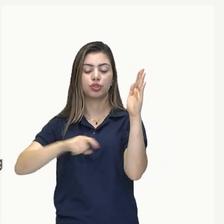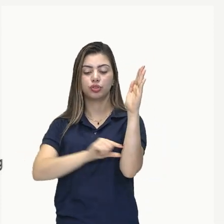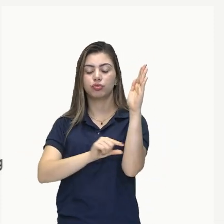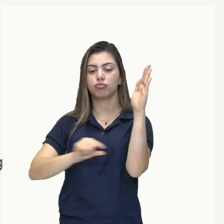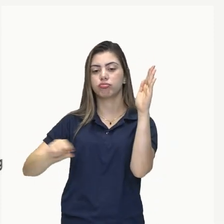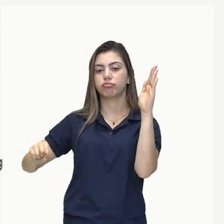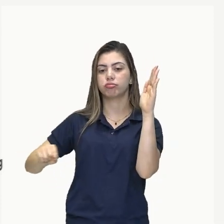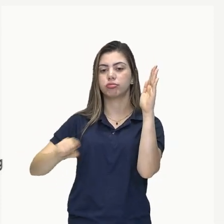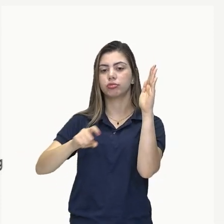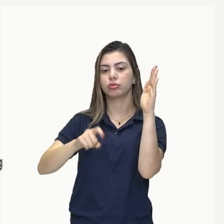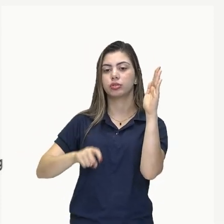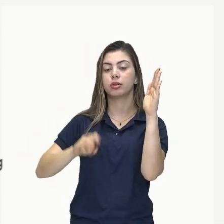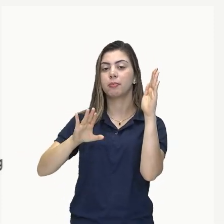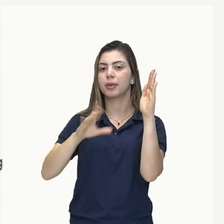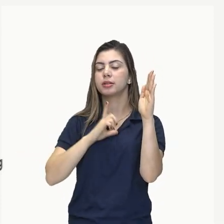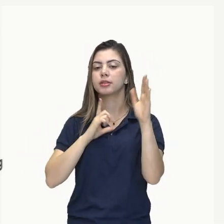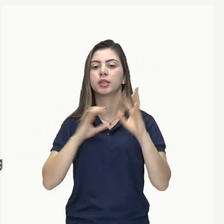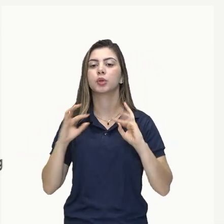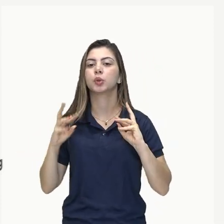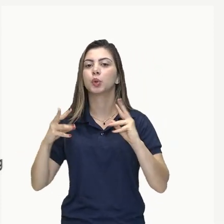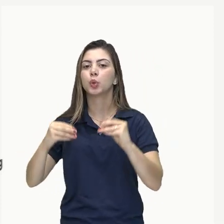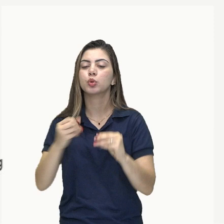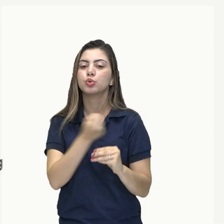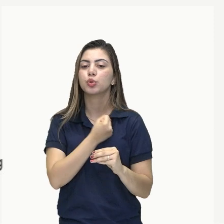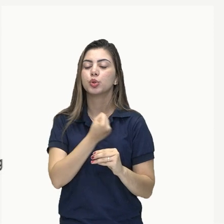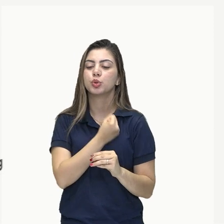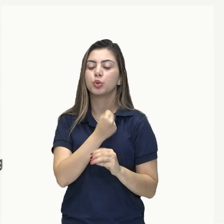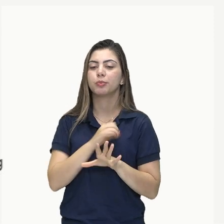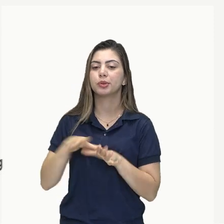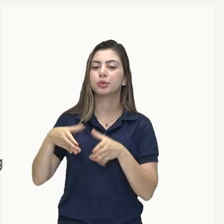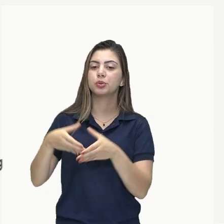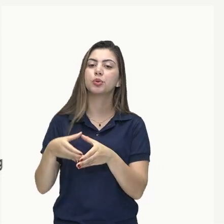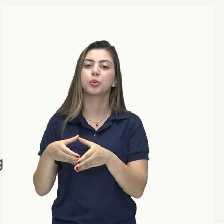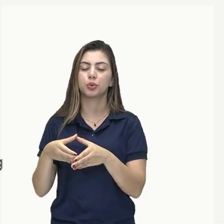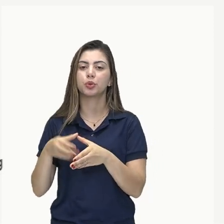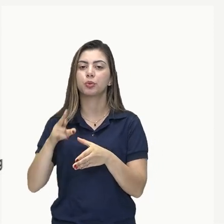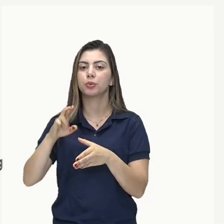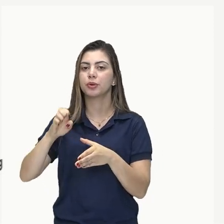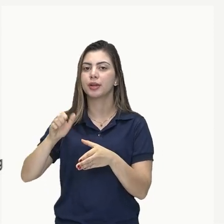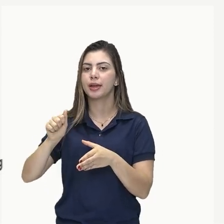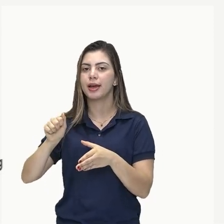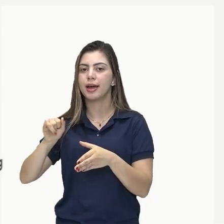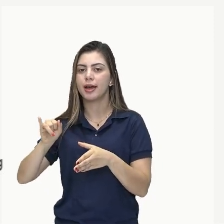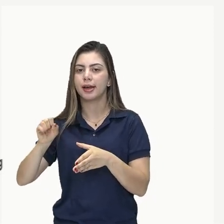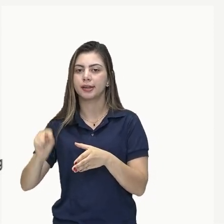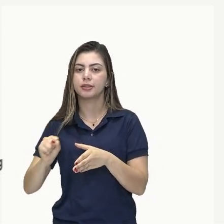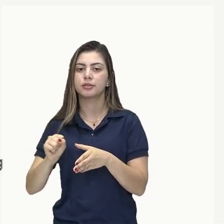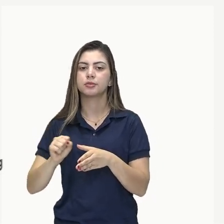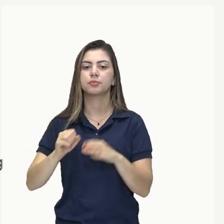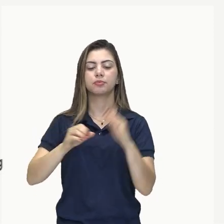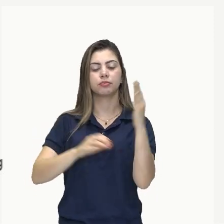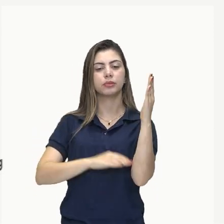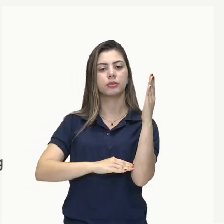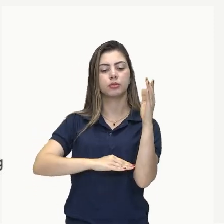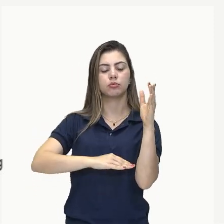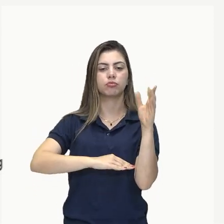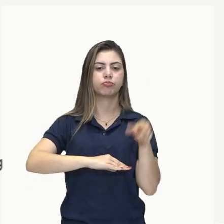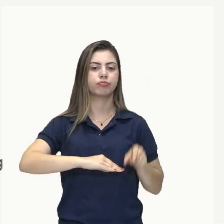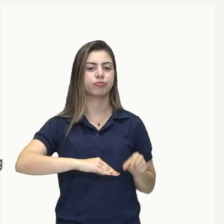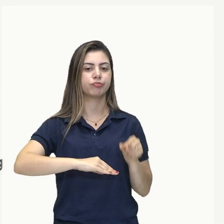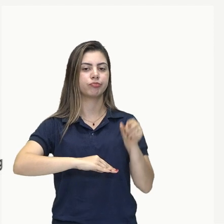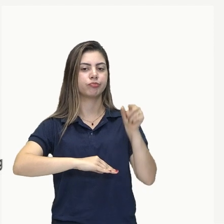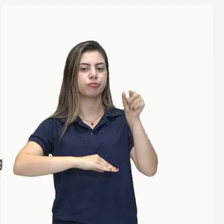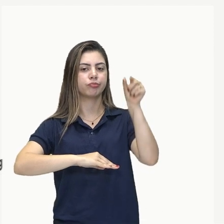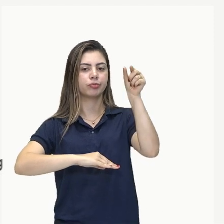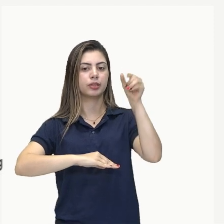agora engloba todos os valores aí que nós chamamos de números reais, e o eixo y